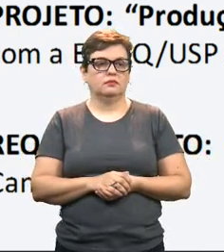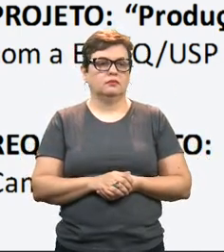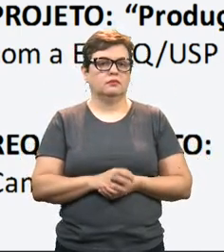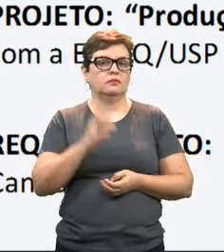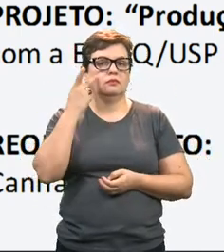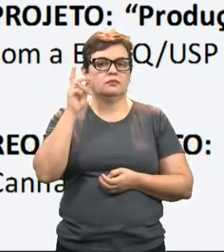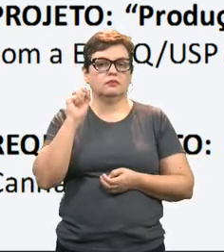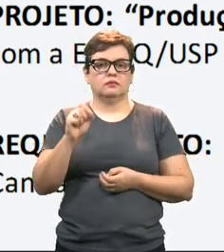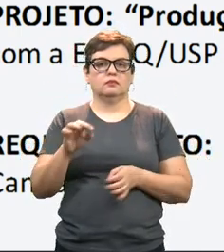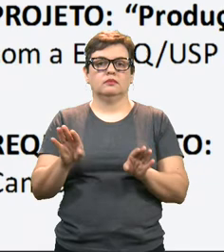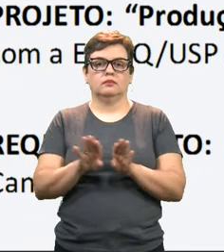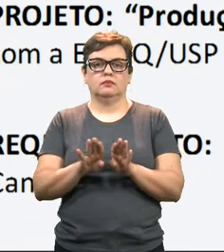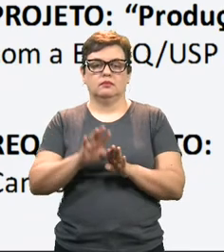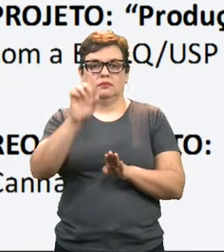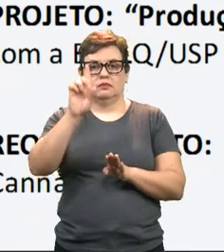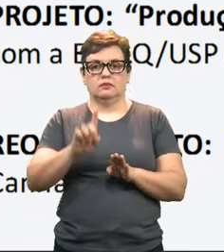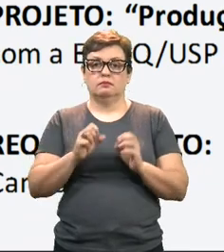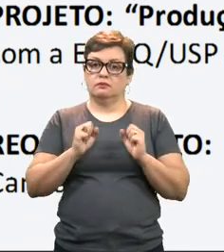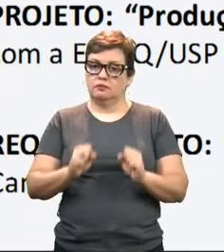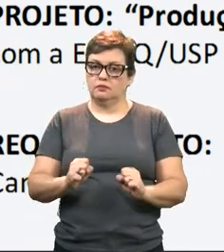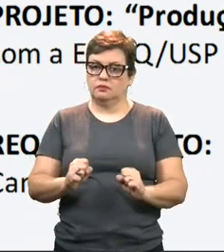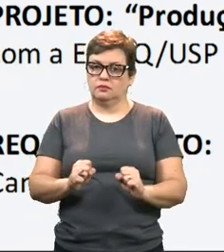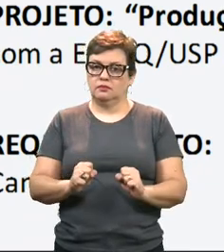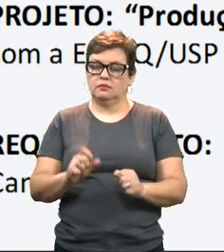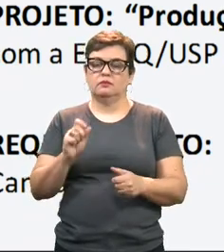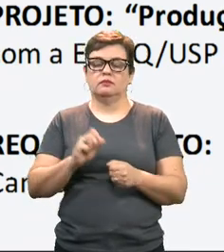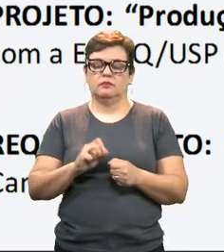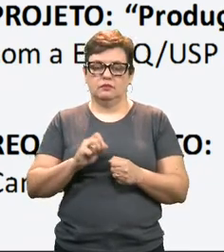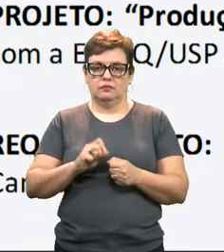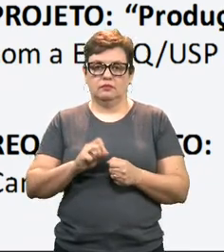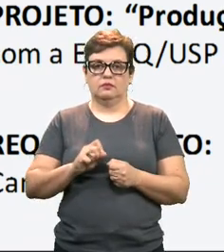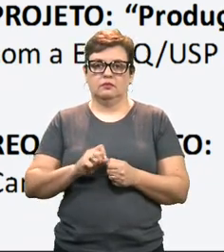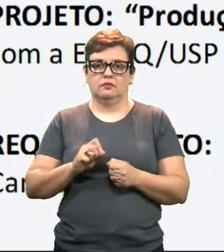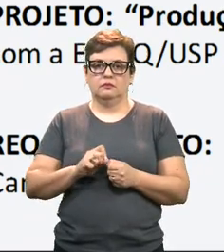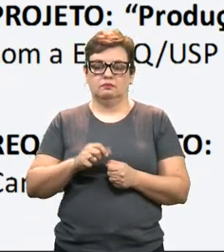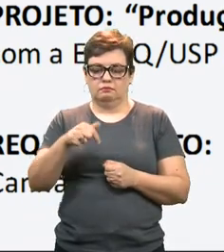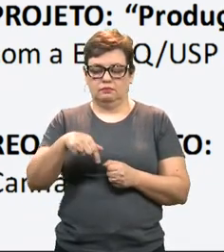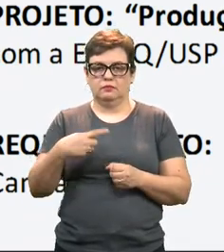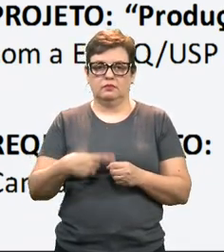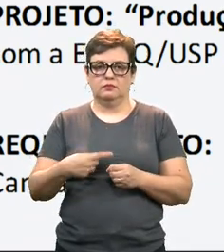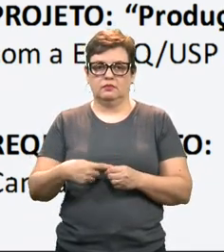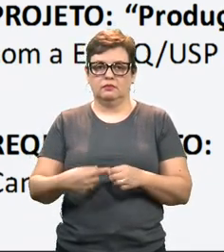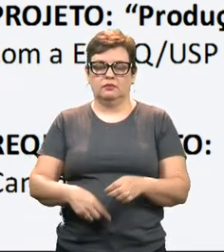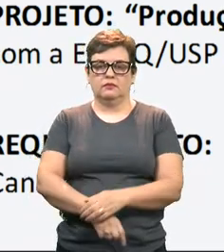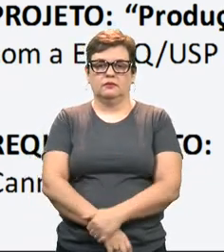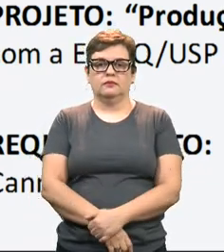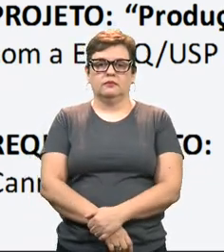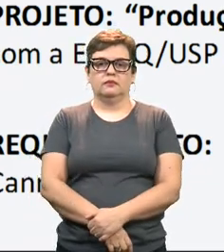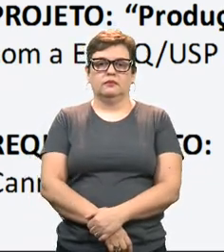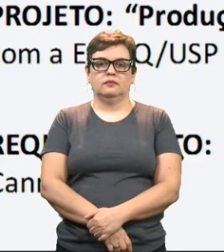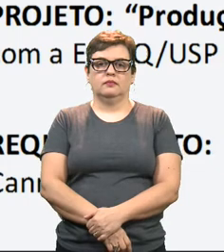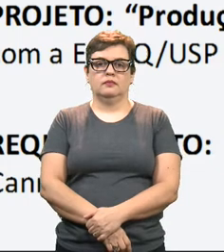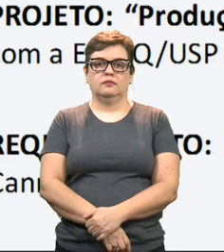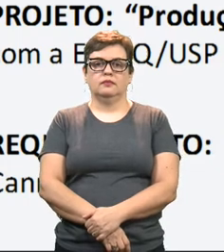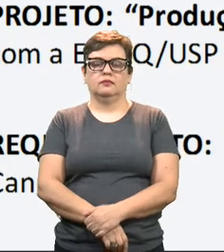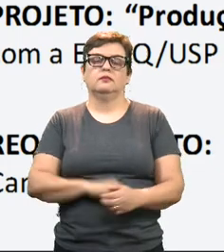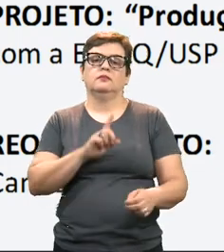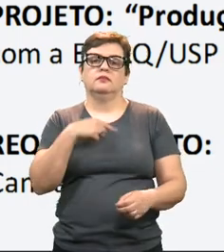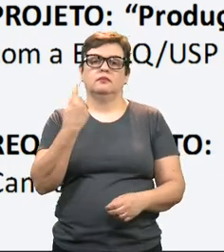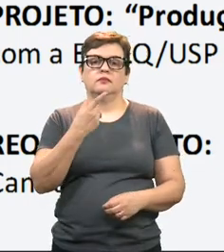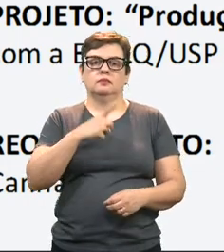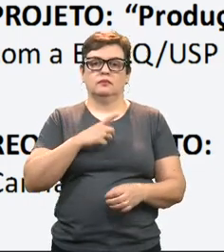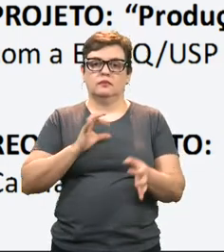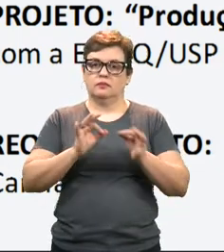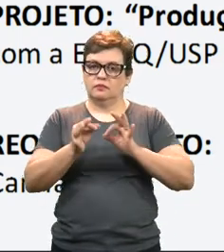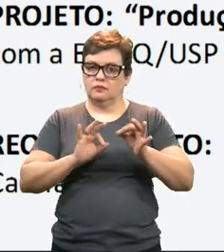que isso também seja possível de ser realizado em Marília. Nós temos um projeto